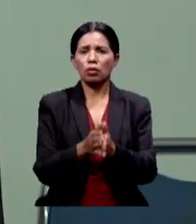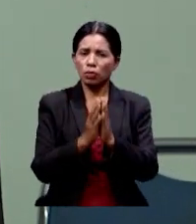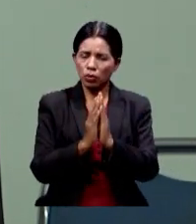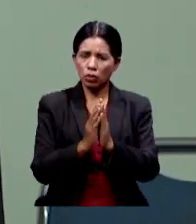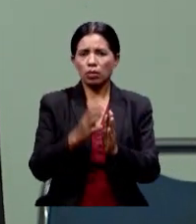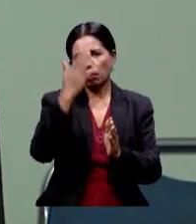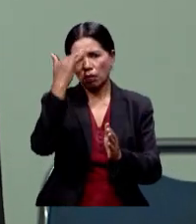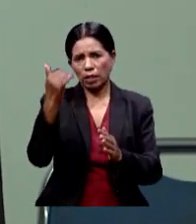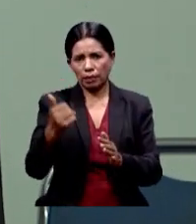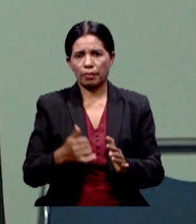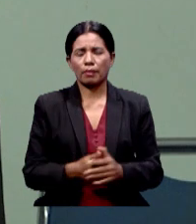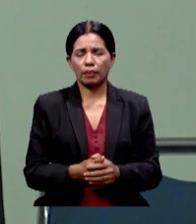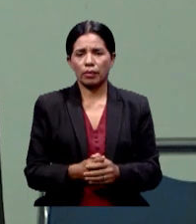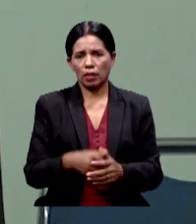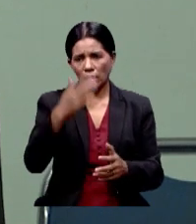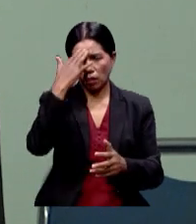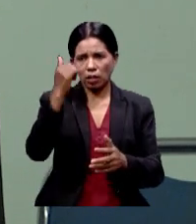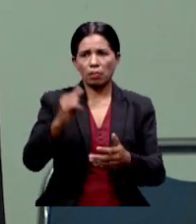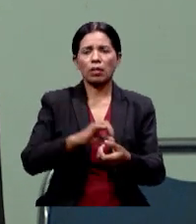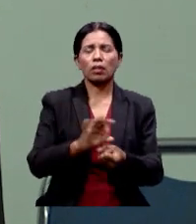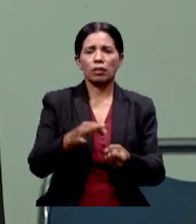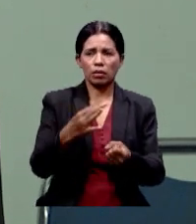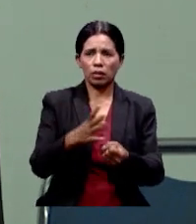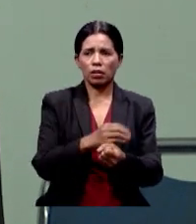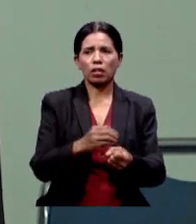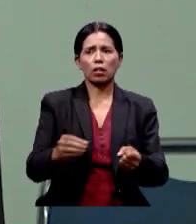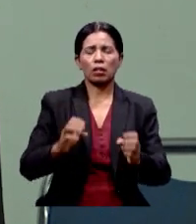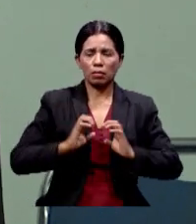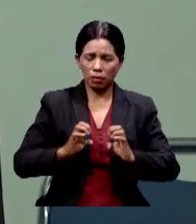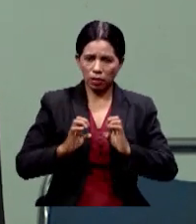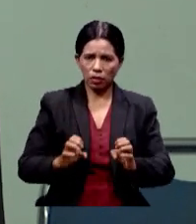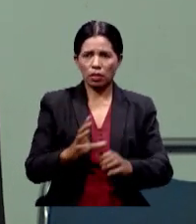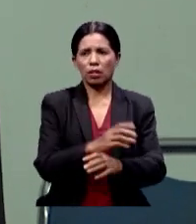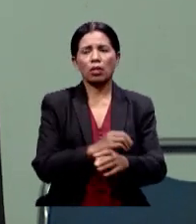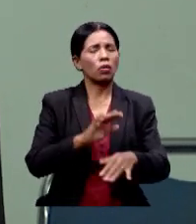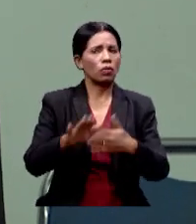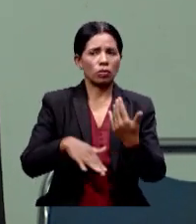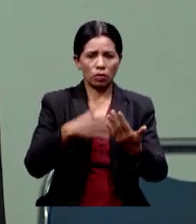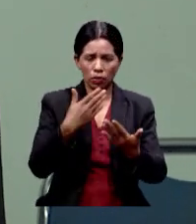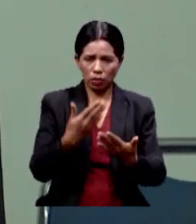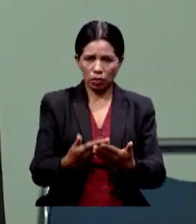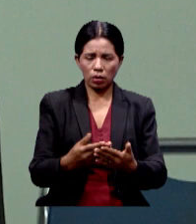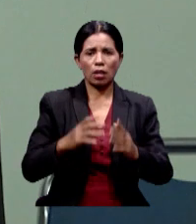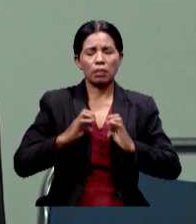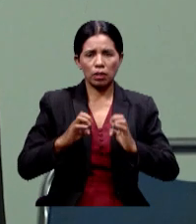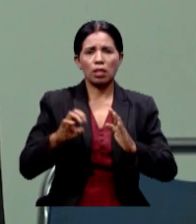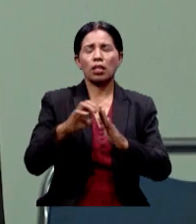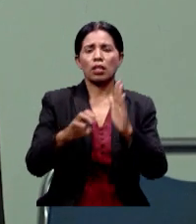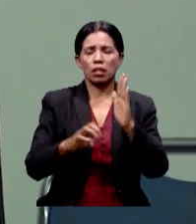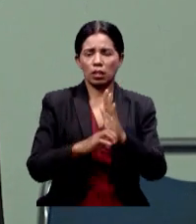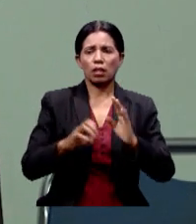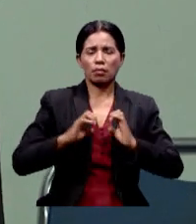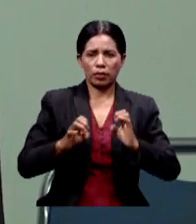cedo. Também covid cá. Também emergência, também só covid ou bater a justificação de emergência, estado de emergência, nem terceiro